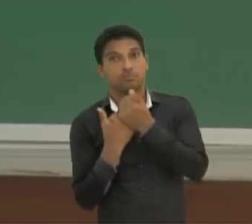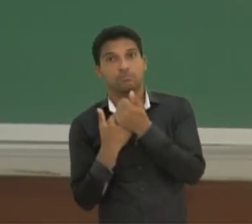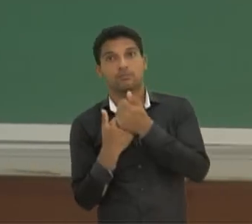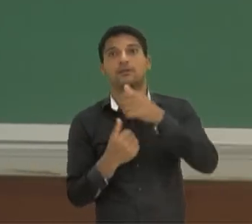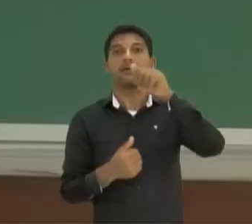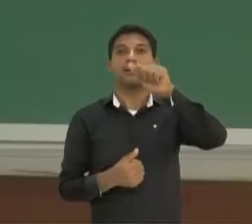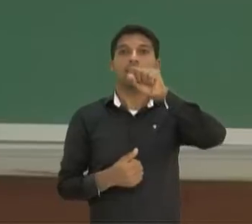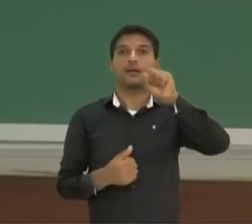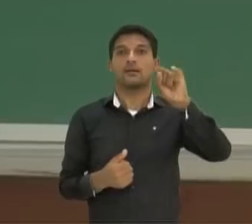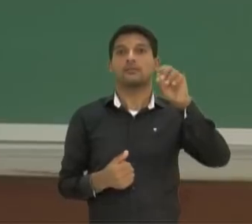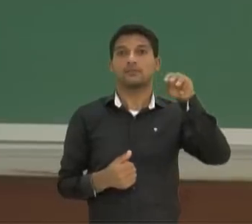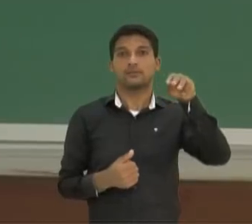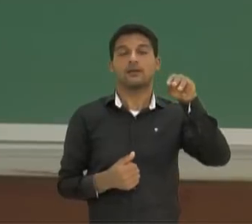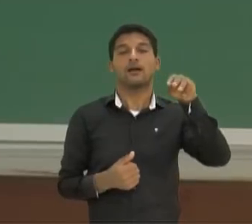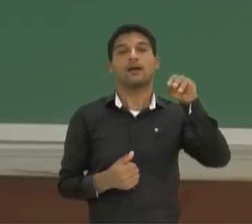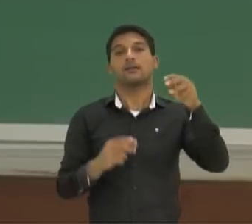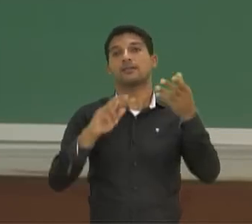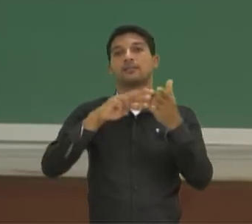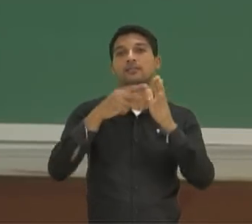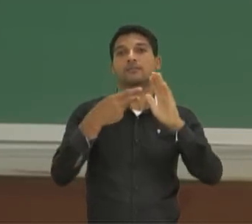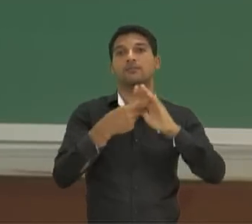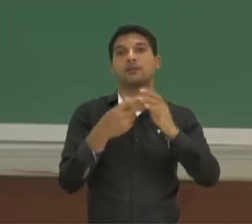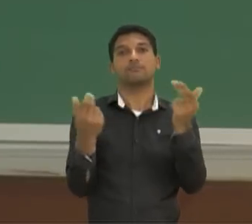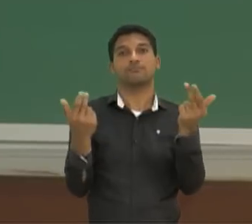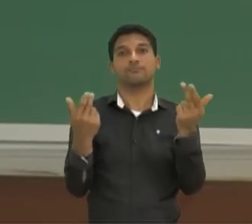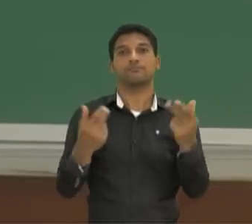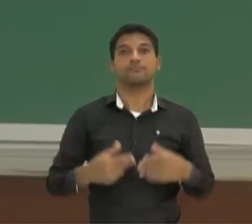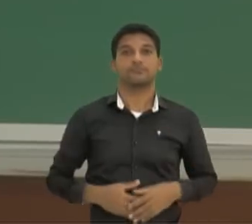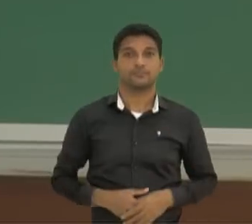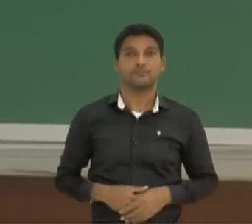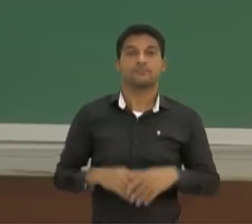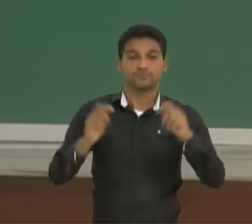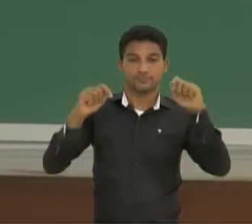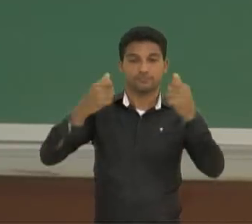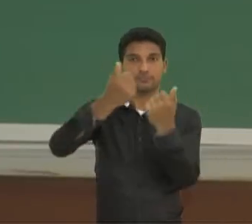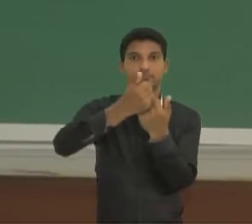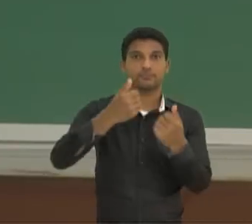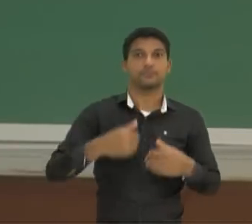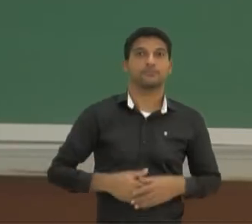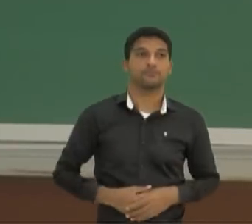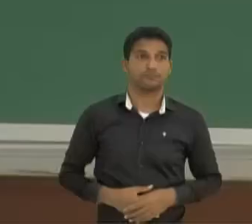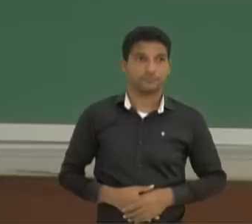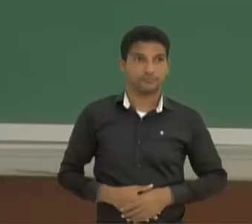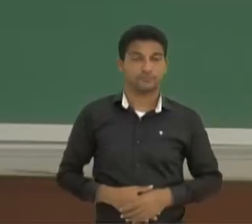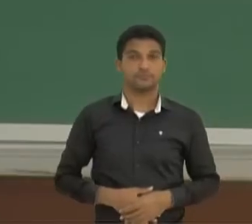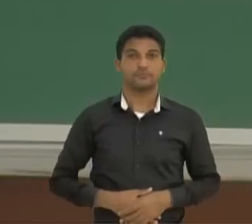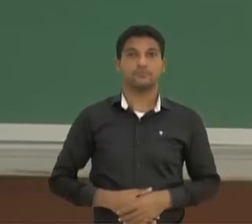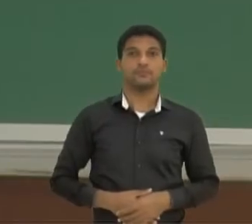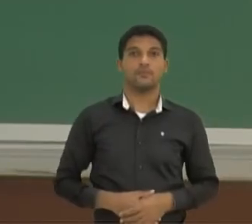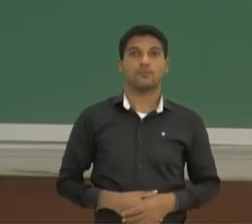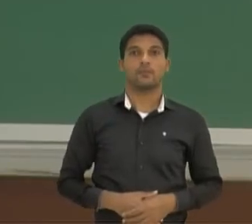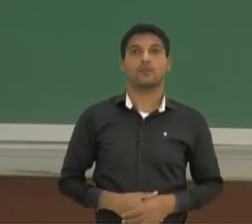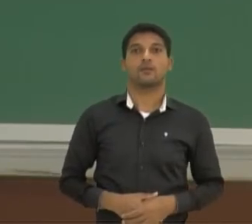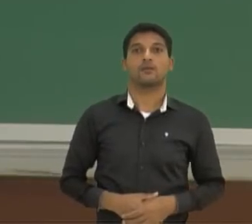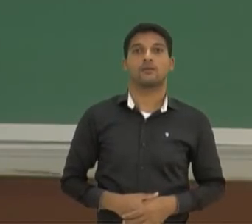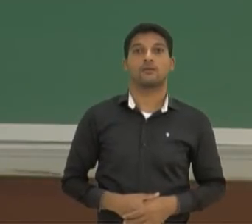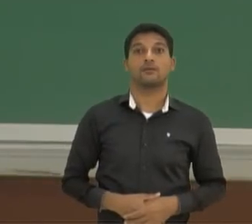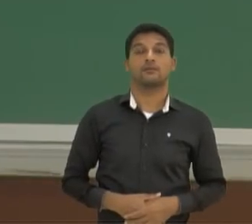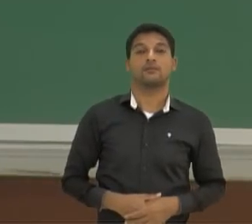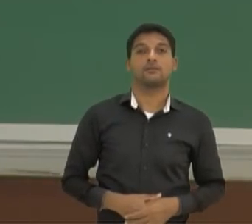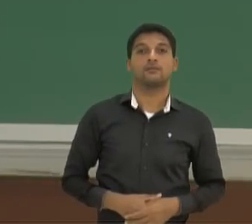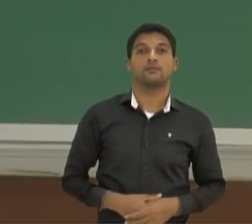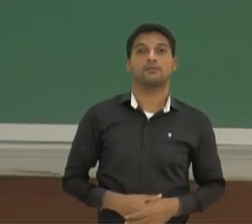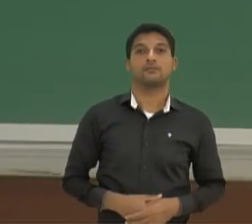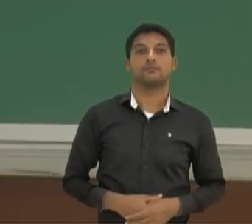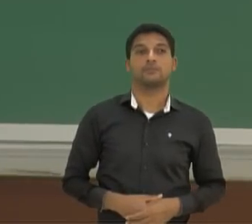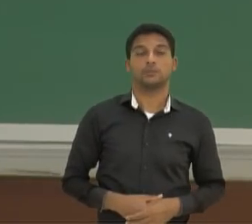prazo previsto, tal, tal, tal. A gente pode colocar assim, estando dentro do prazo previsto, vai manter o mesmo sentido. Se a gente fosse fazer